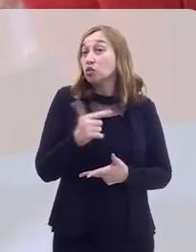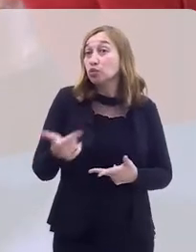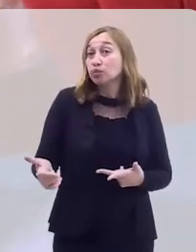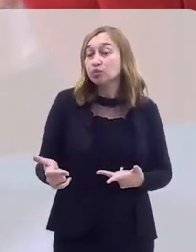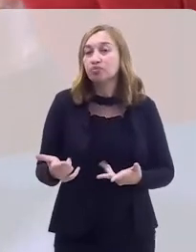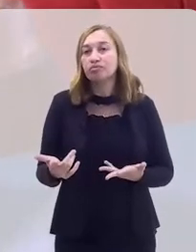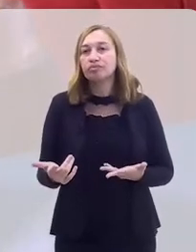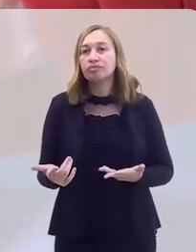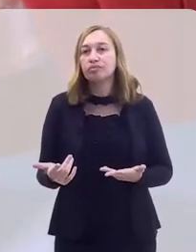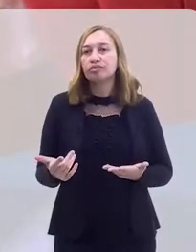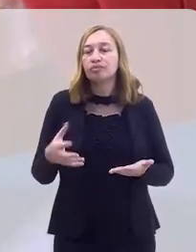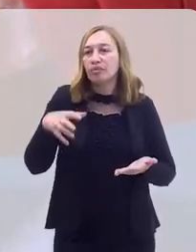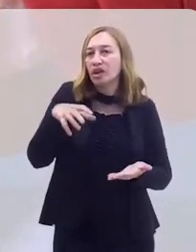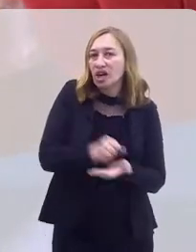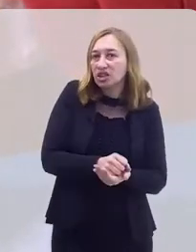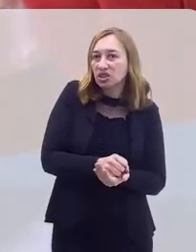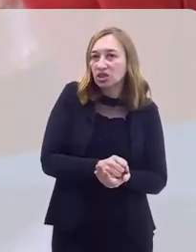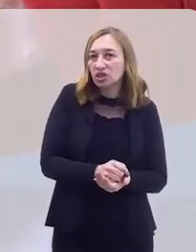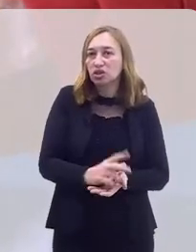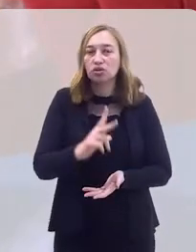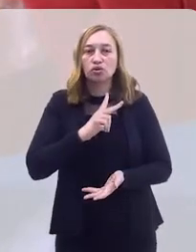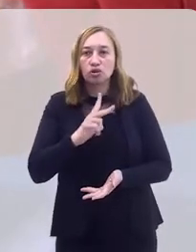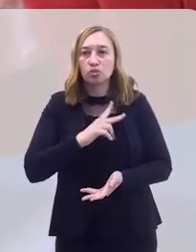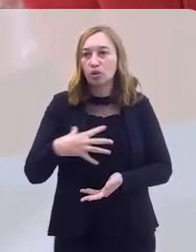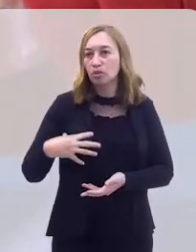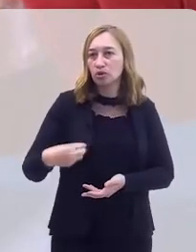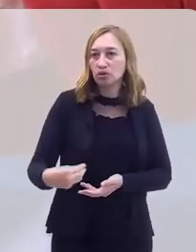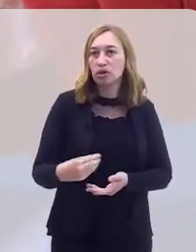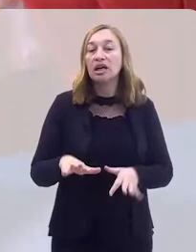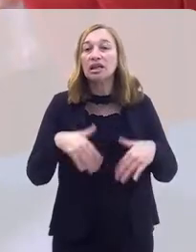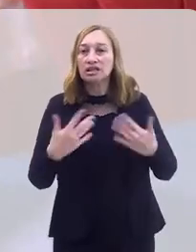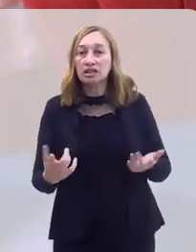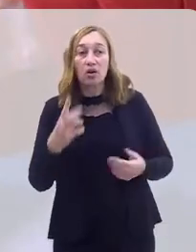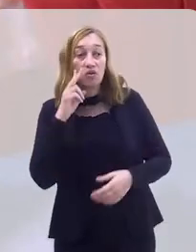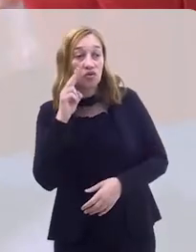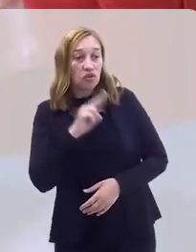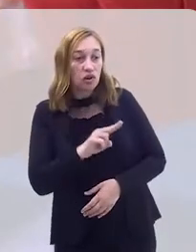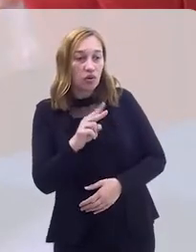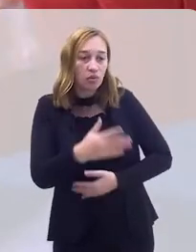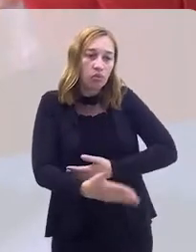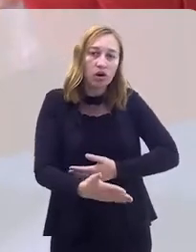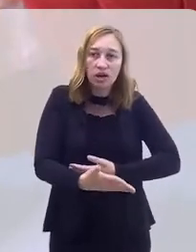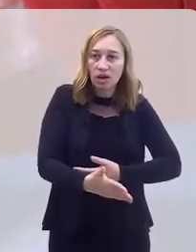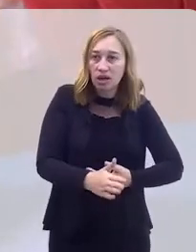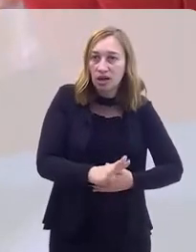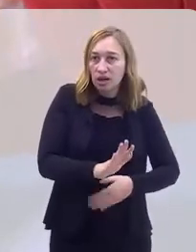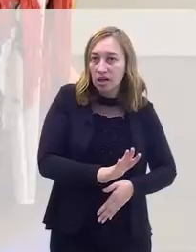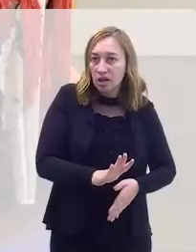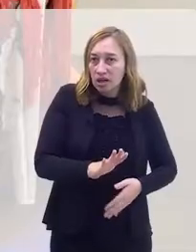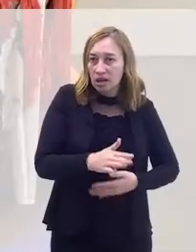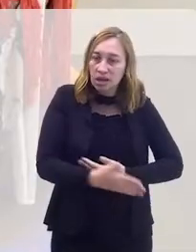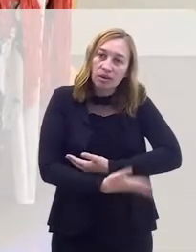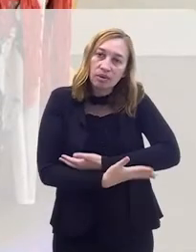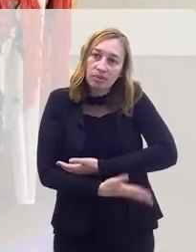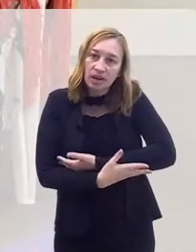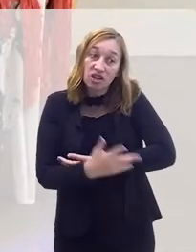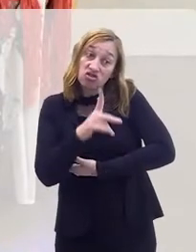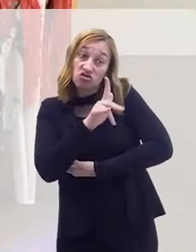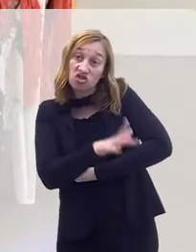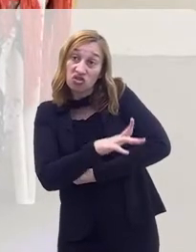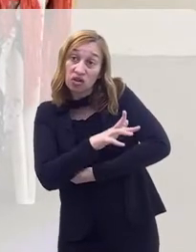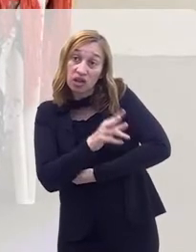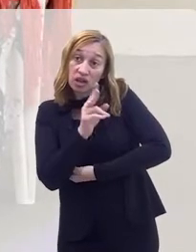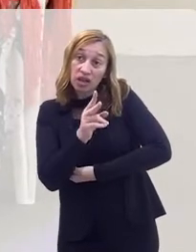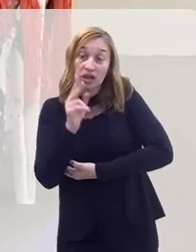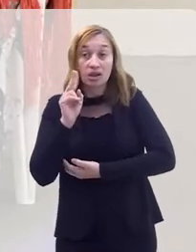ciganos já não tinham registro dos próprios filhos. Então, vinha uma criança diferente, naturalmente,